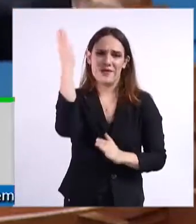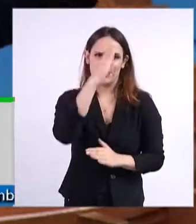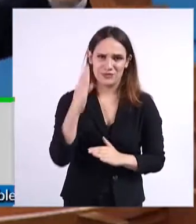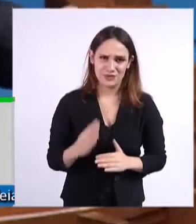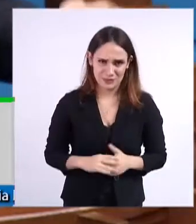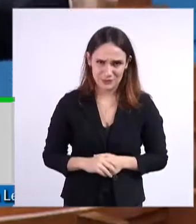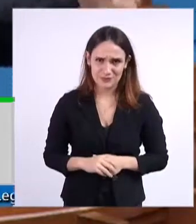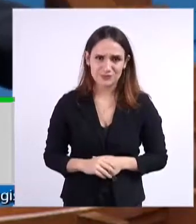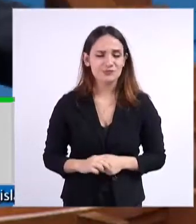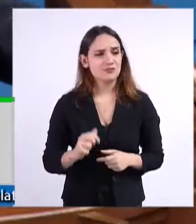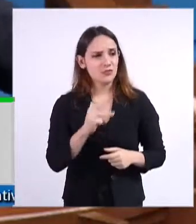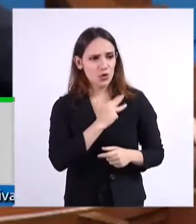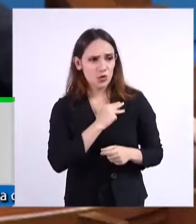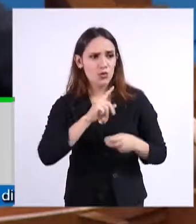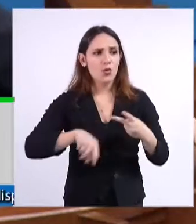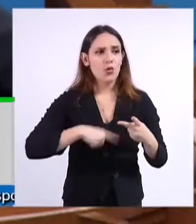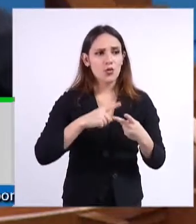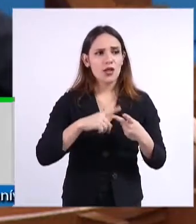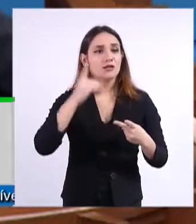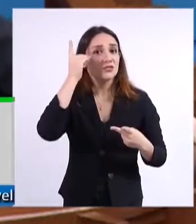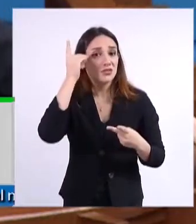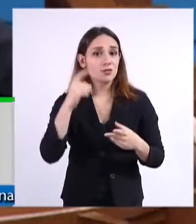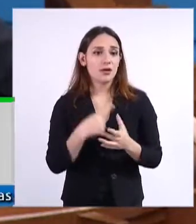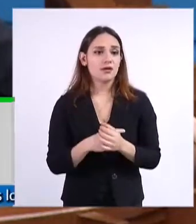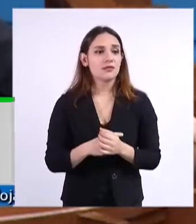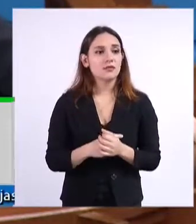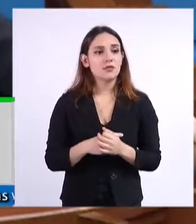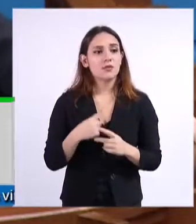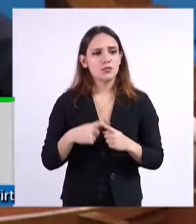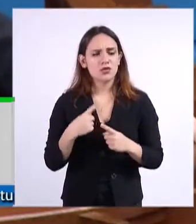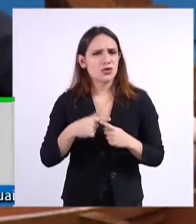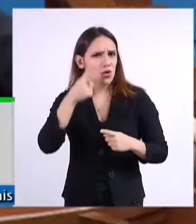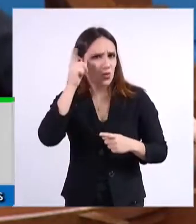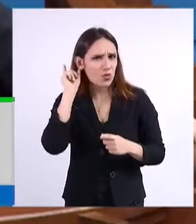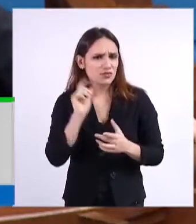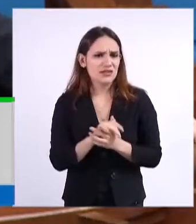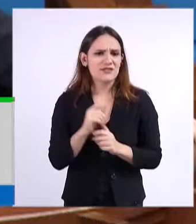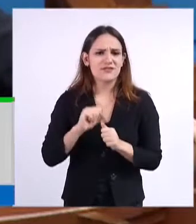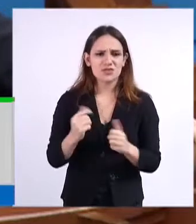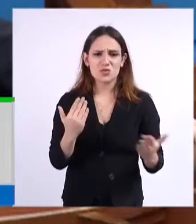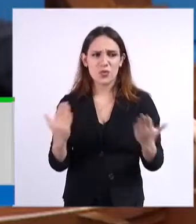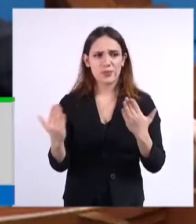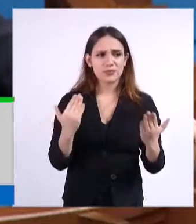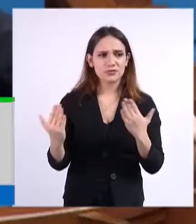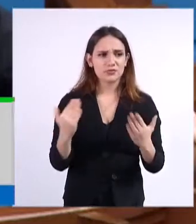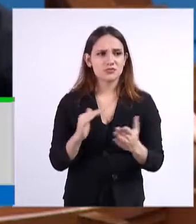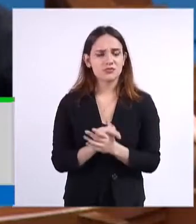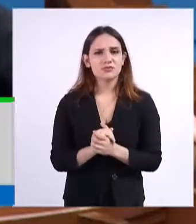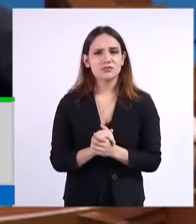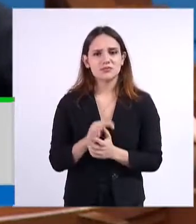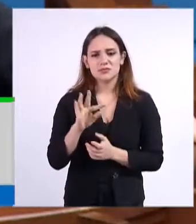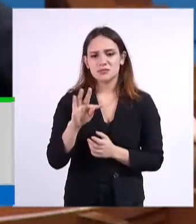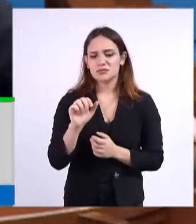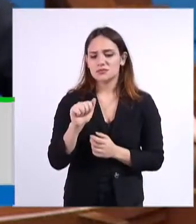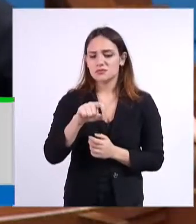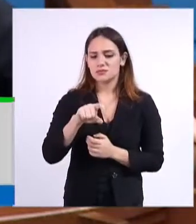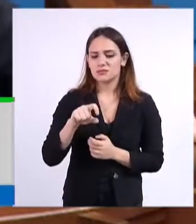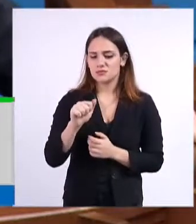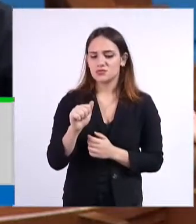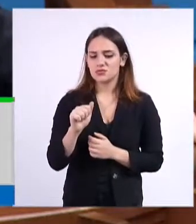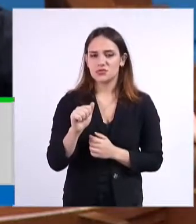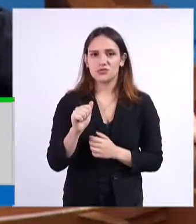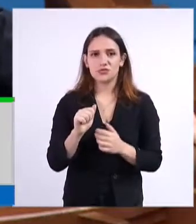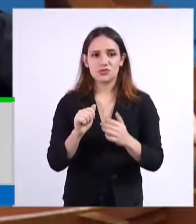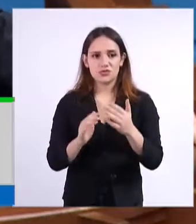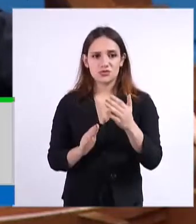do presidente Lula e da Dilma, ontem fazendo as comparações da taxa de aprovação, de reprovação